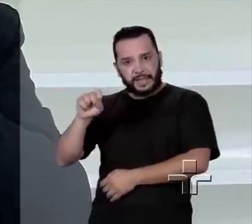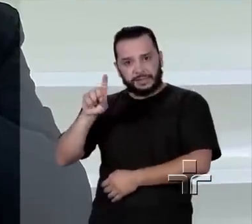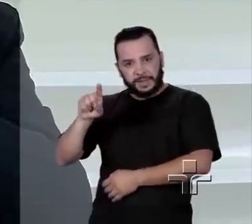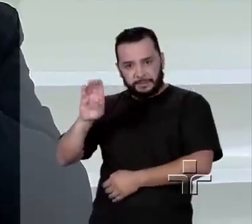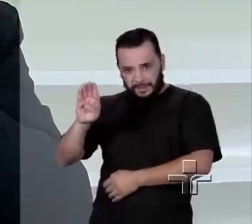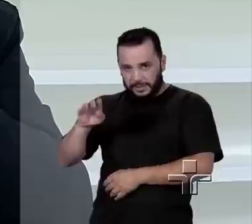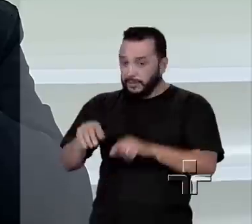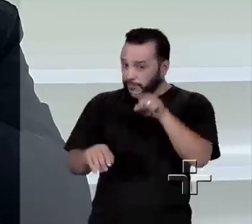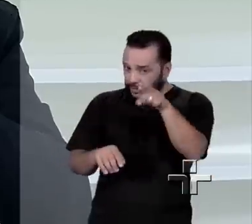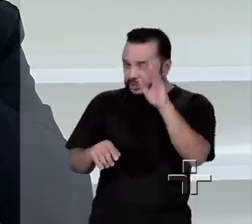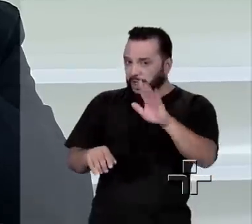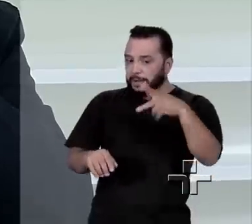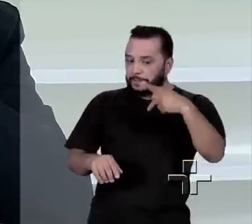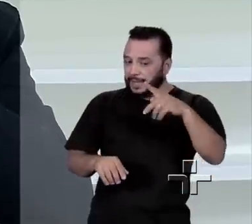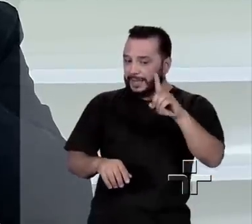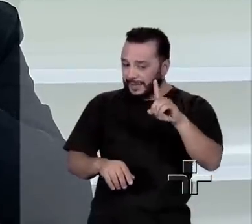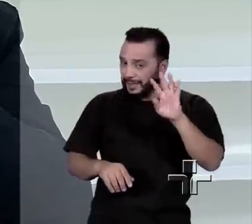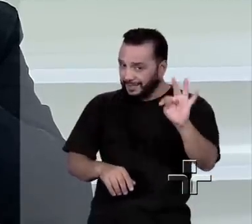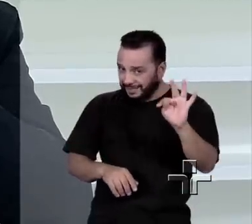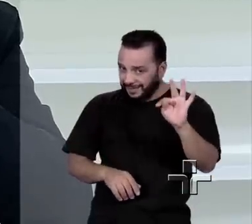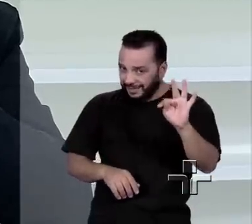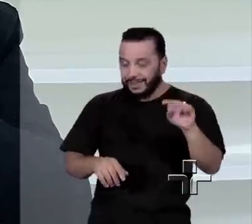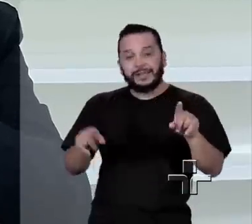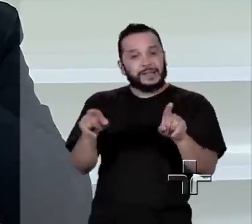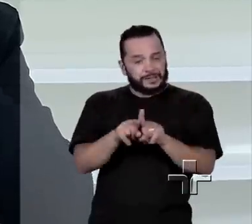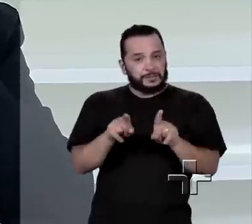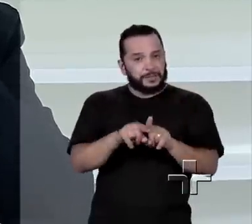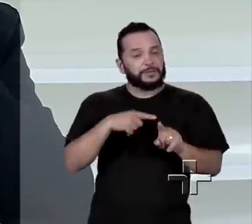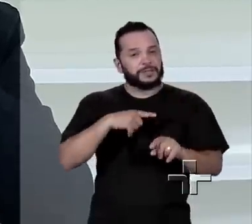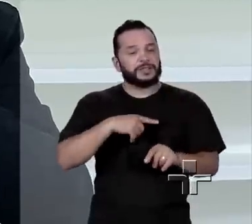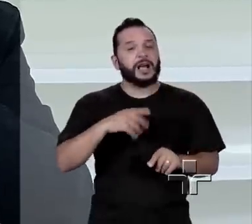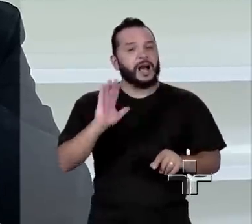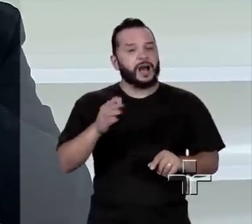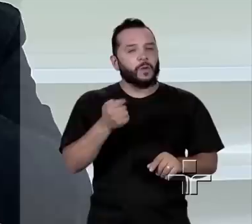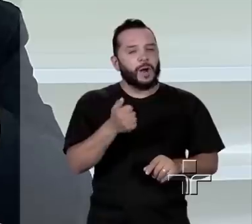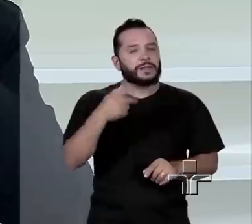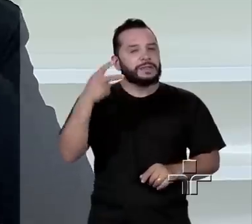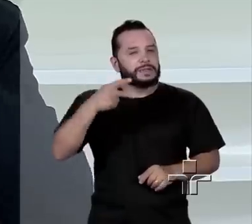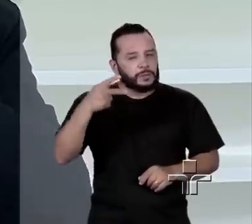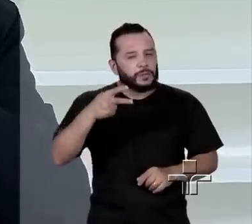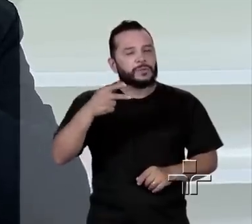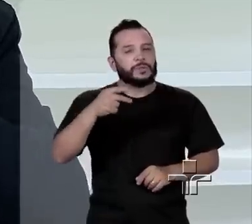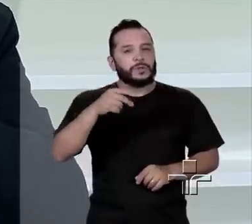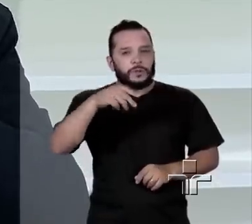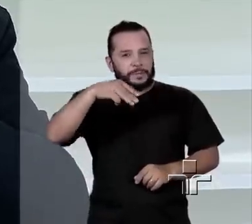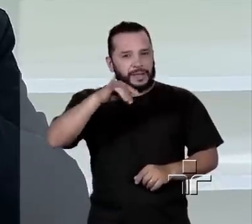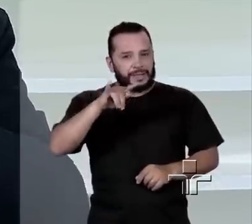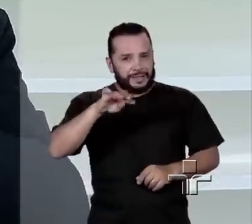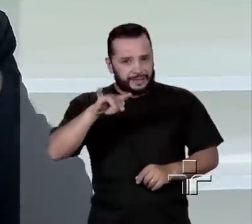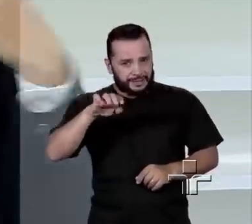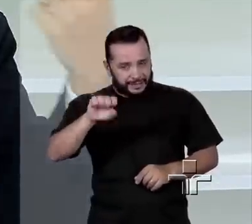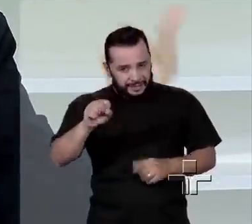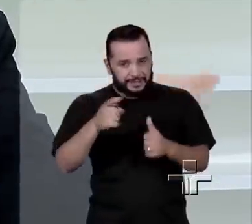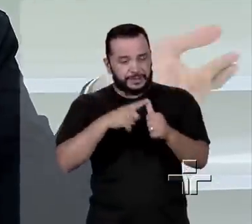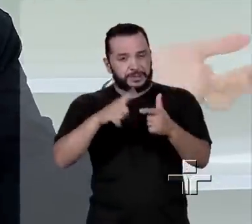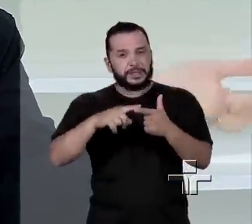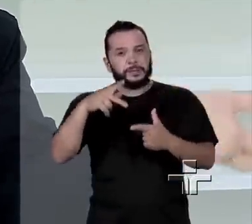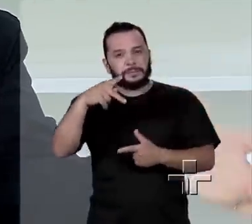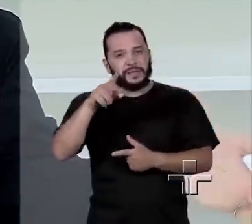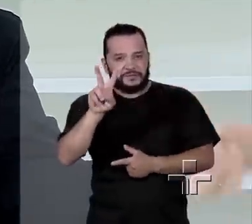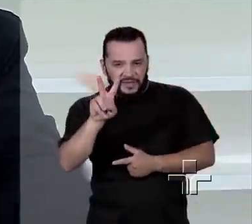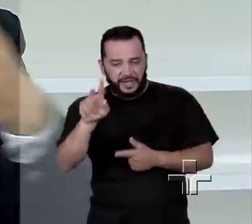já foi do PDT, o senhor quase foi vice do Mercadante no PT, o senhor já foi do PV, o senhor votou no Márcio França, que é